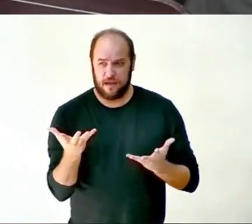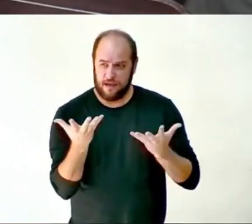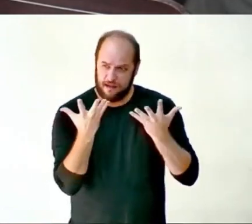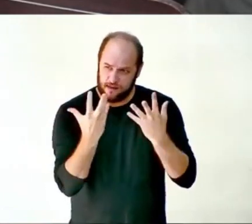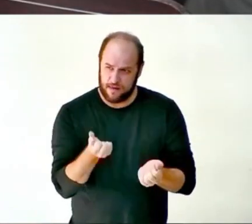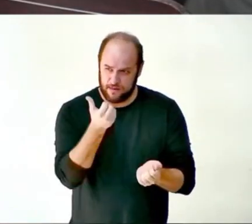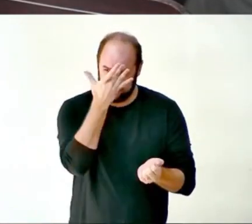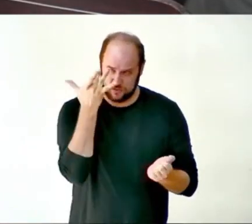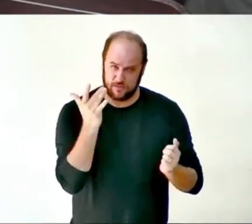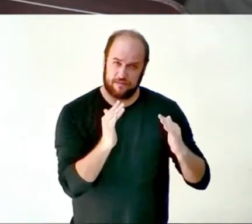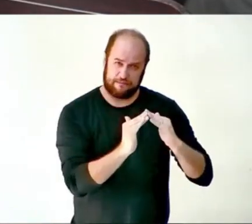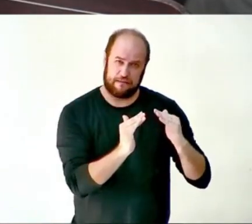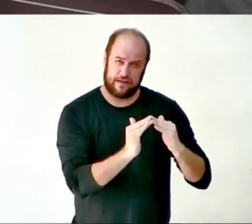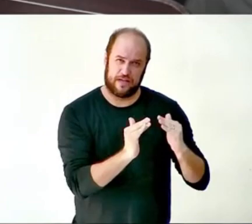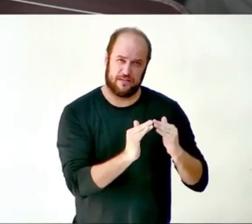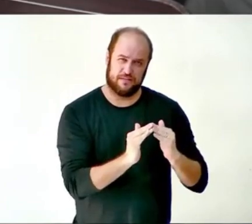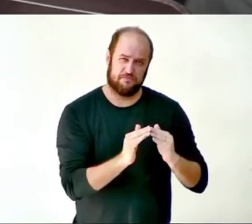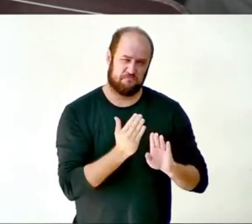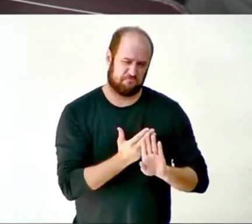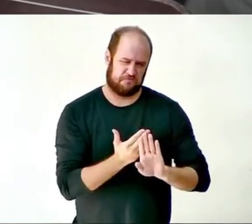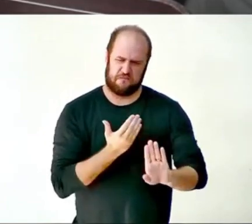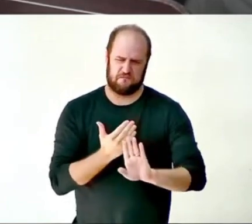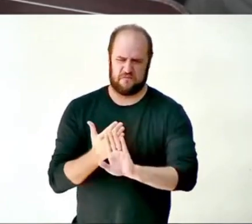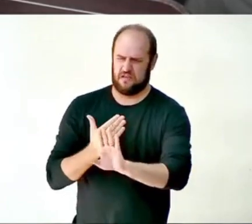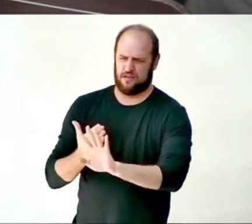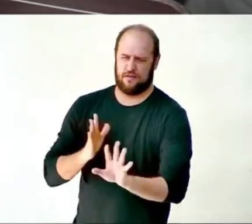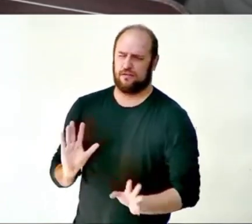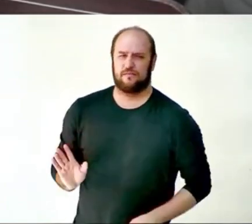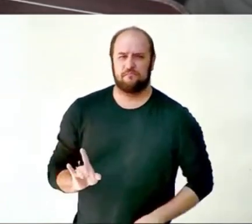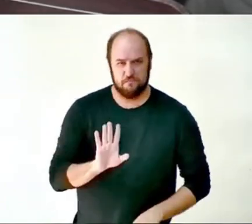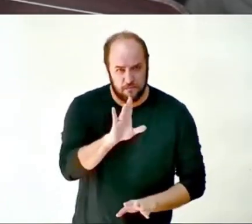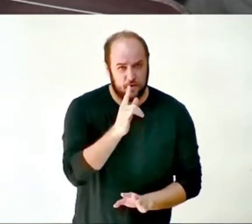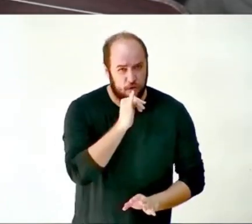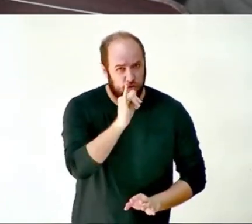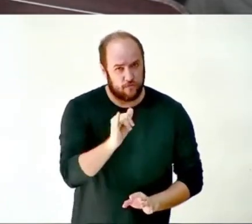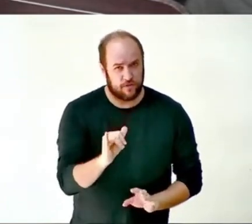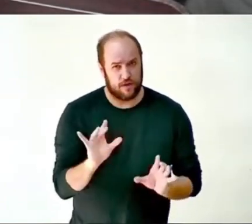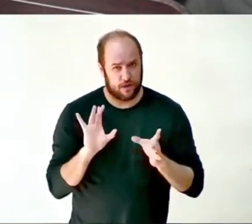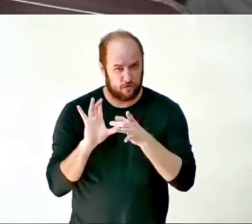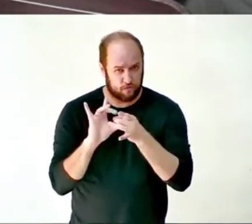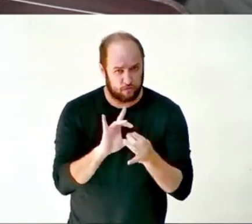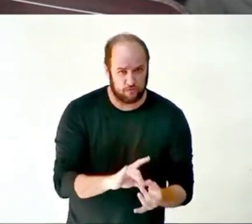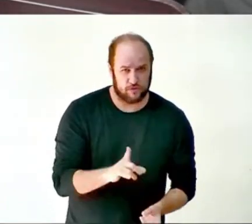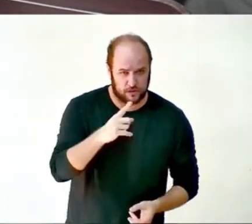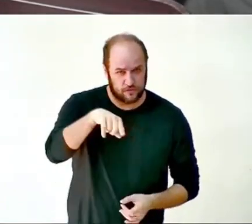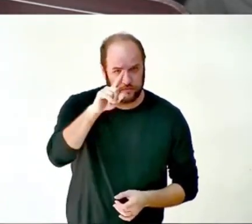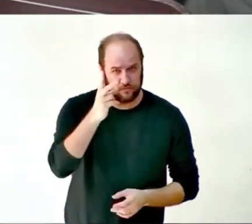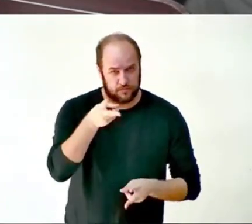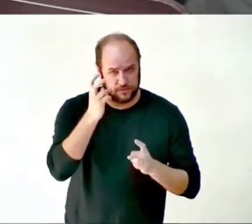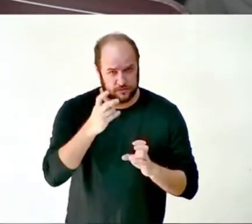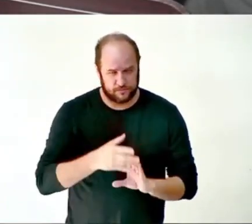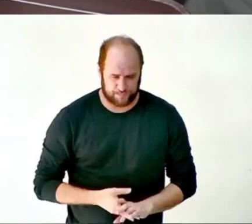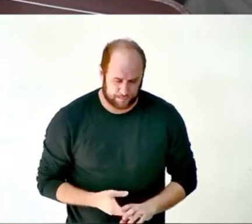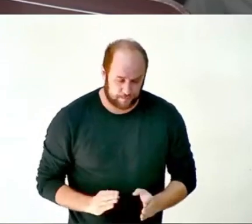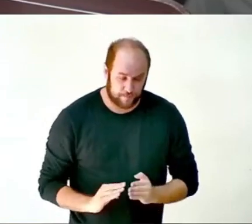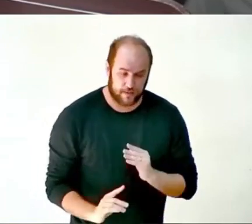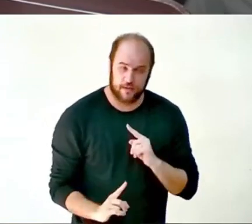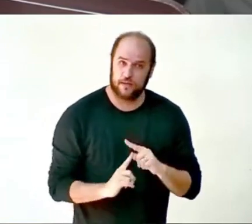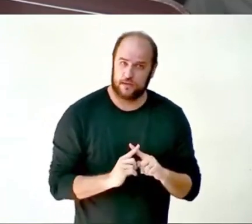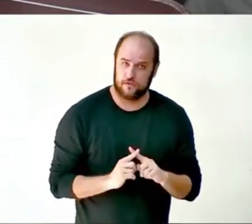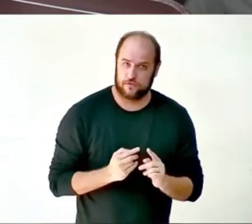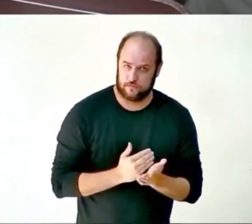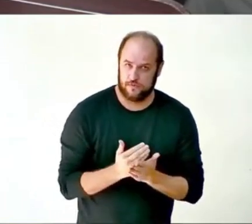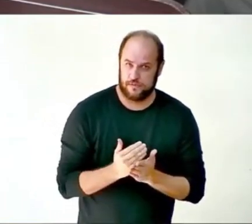eu lhes dizer uma coisa. Primeiro, dentro do contexto para quando a passagem foi escrita. Quando a igreja nasceu, a igreja